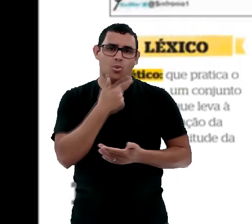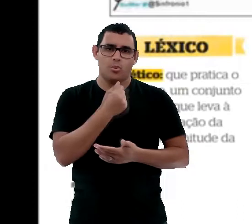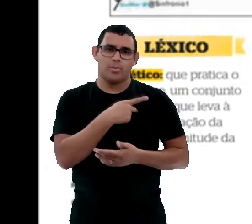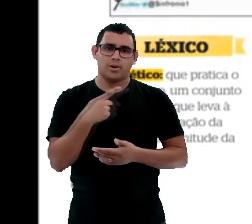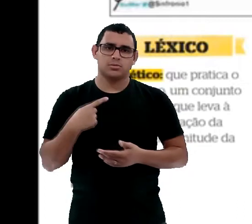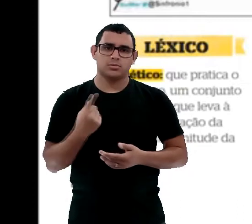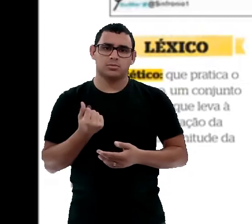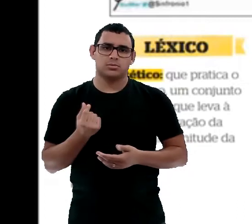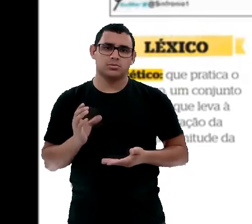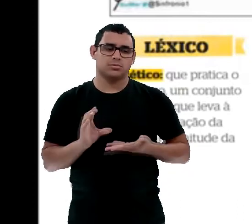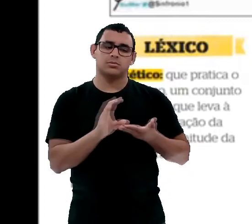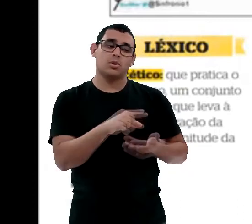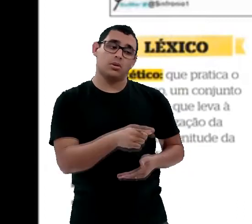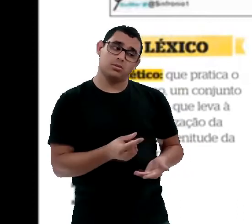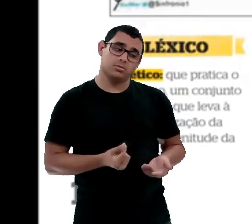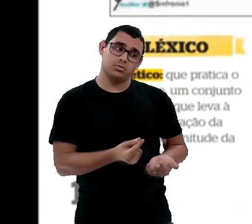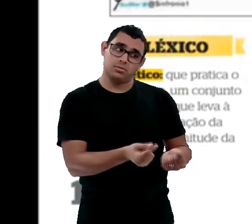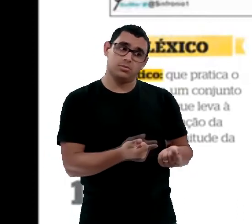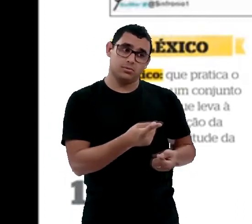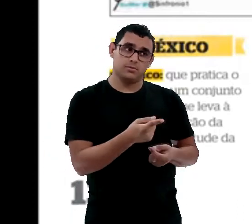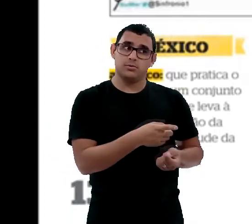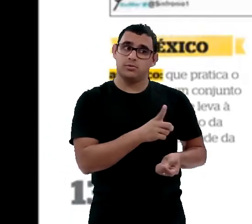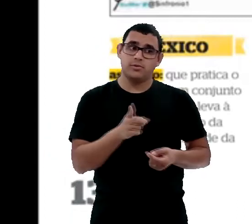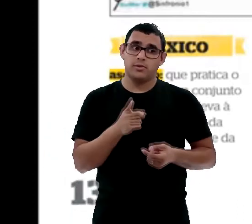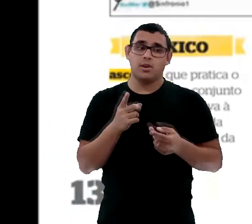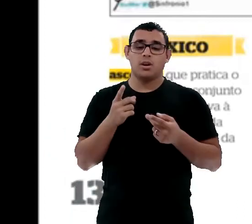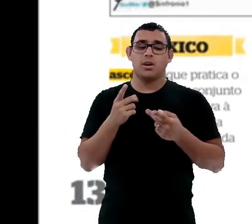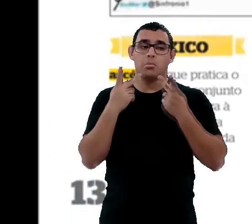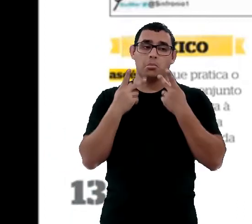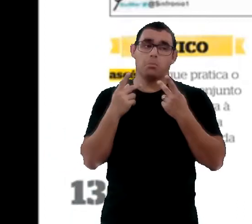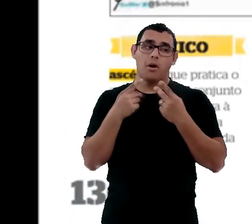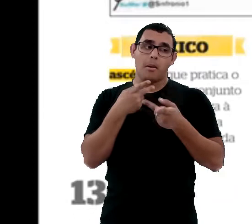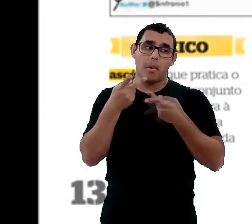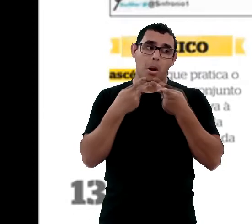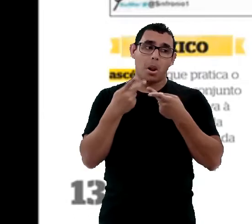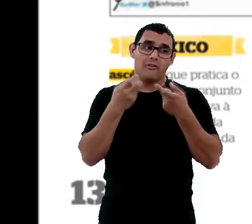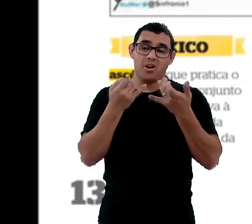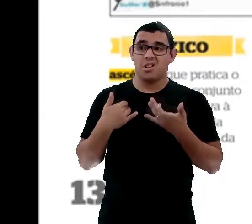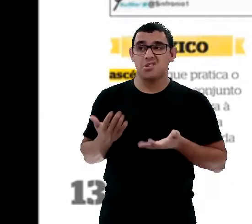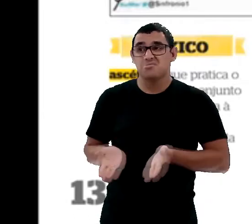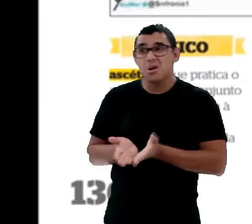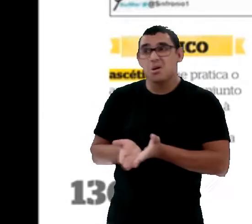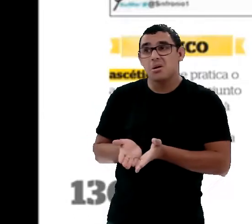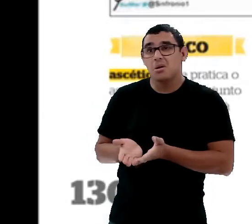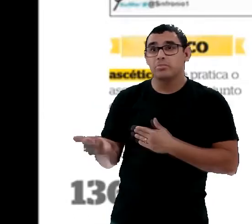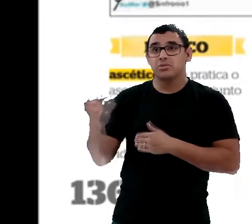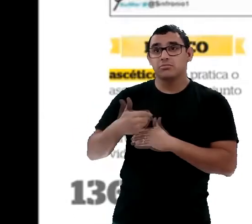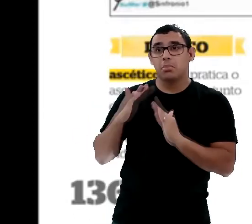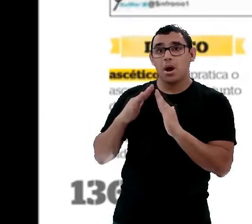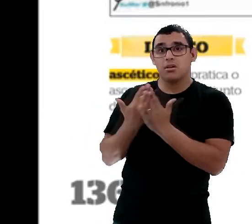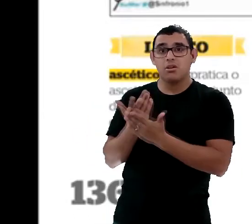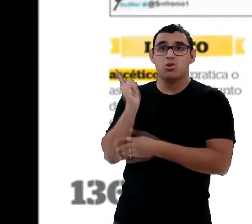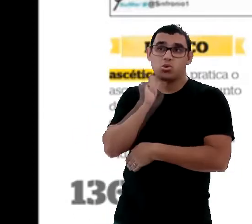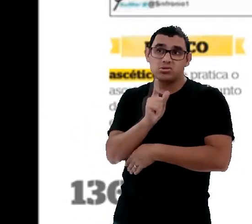e que esses testemunhos, em muitos casos, são comprados, o pastor oferece alguma coisa para aquela